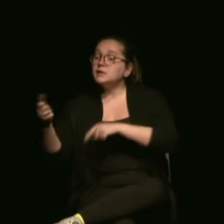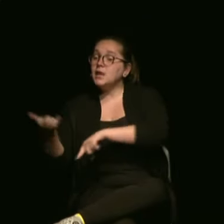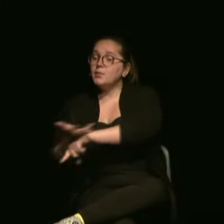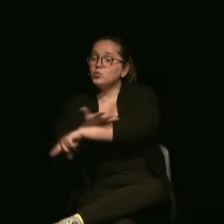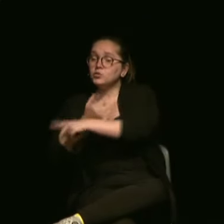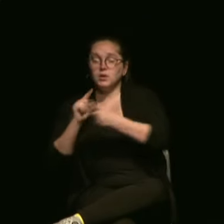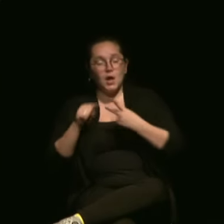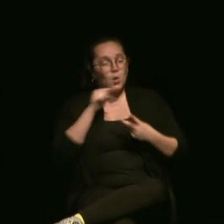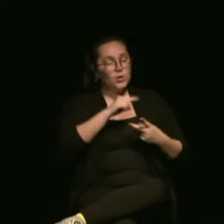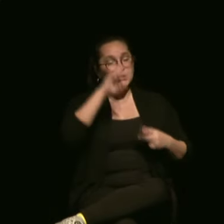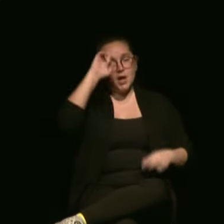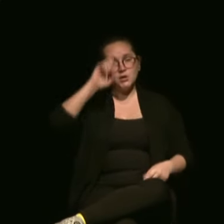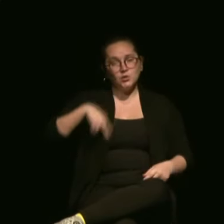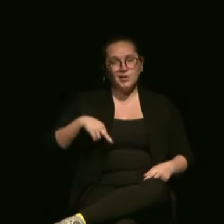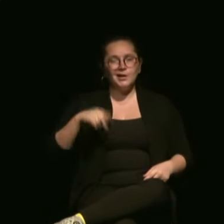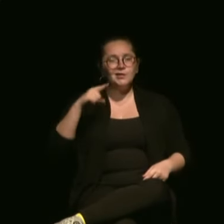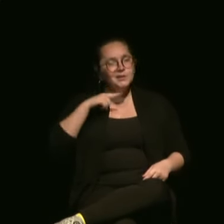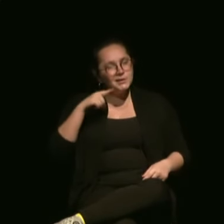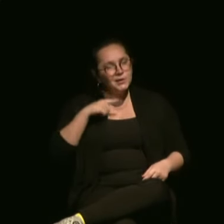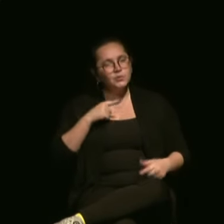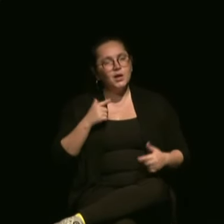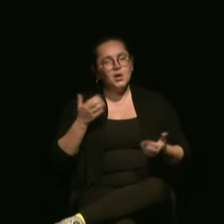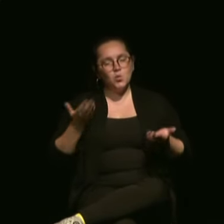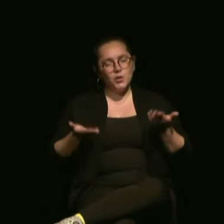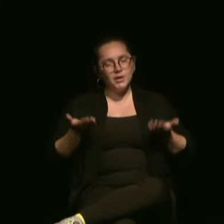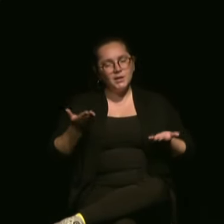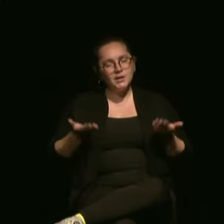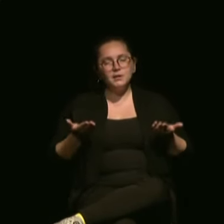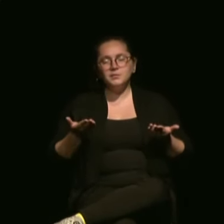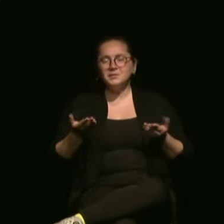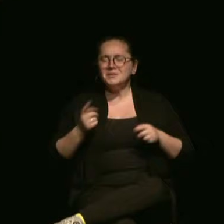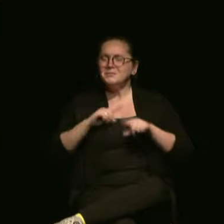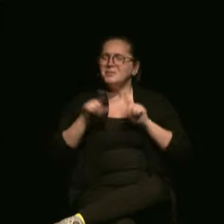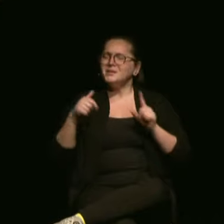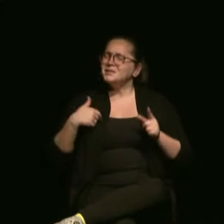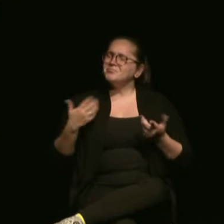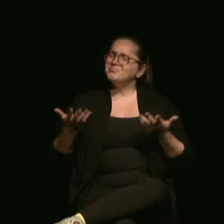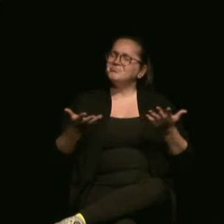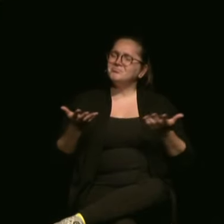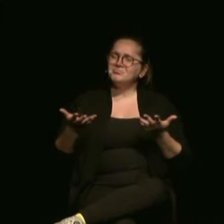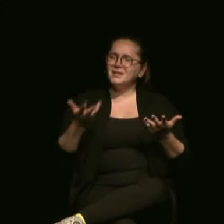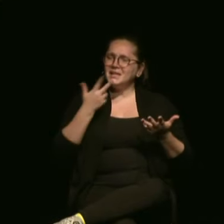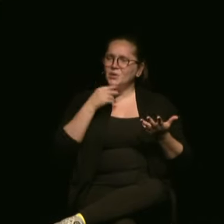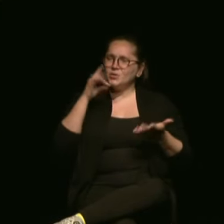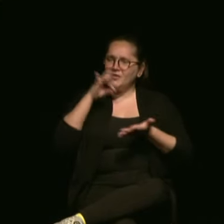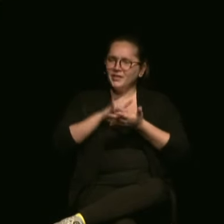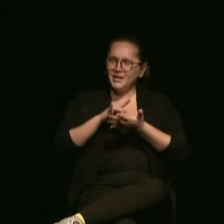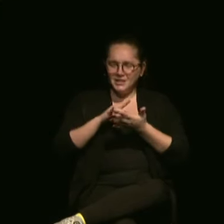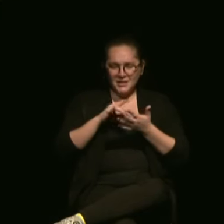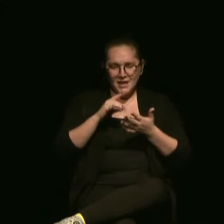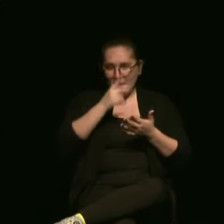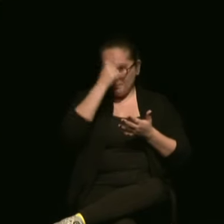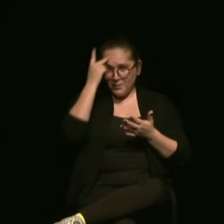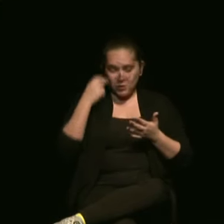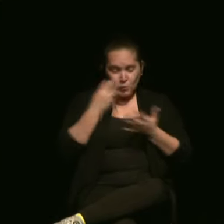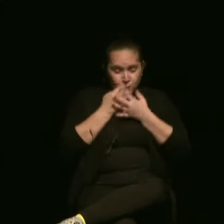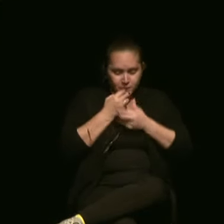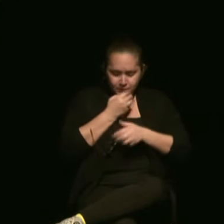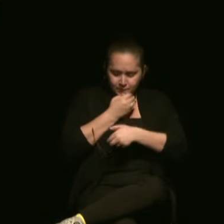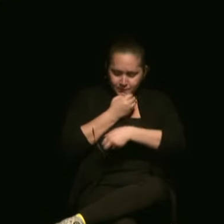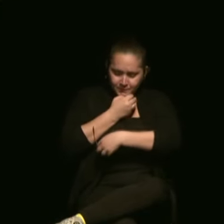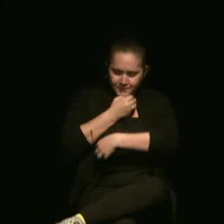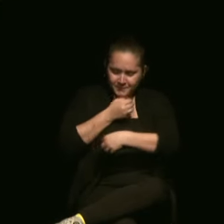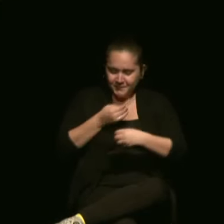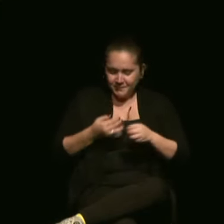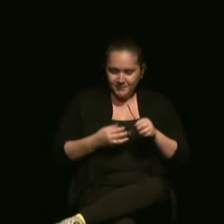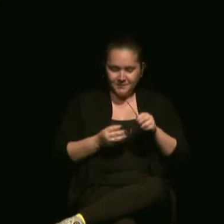mais racional, então tem um certo equilíbrio aí. Diz, né, mas então a gente está organizando eles em função, não deles,